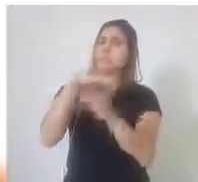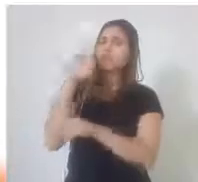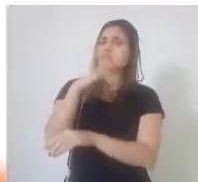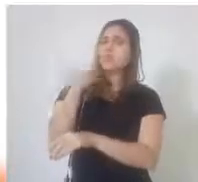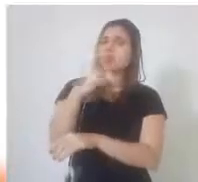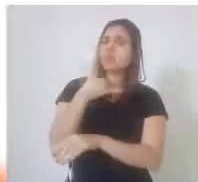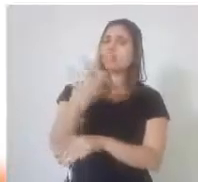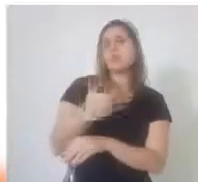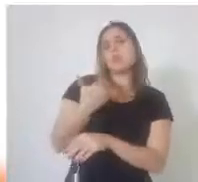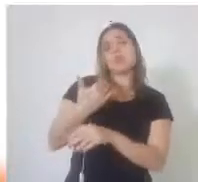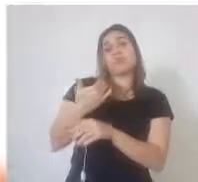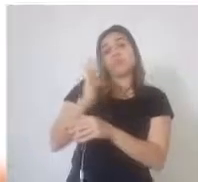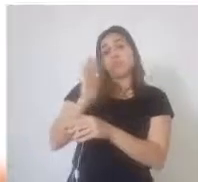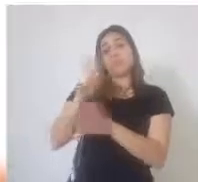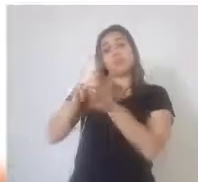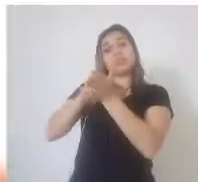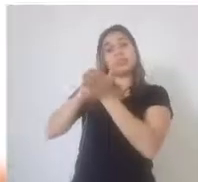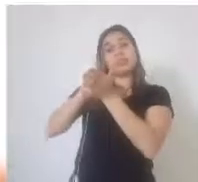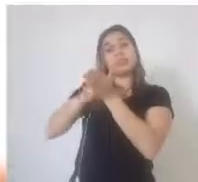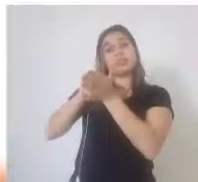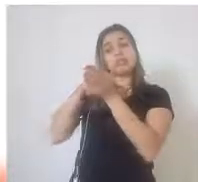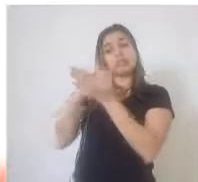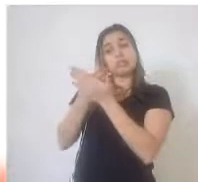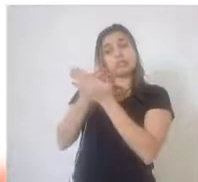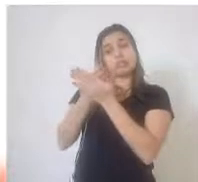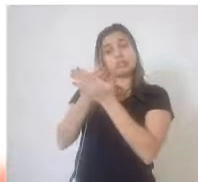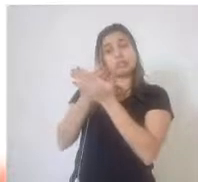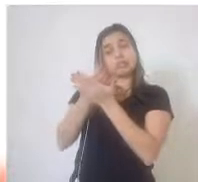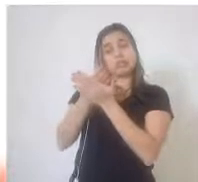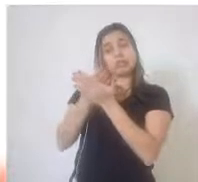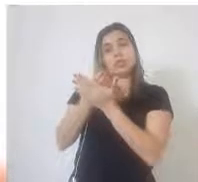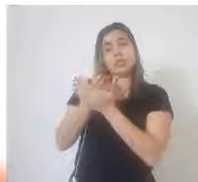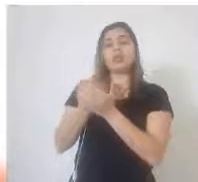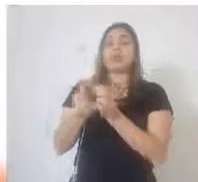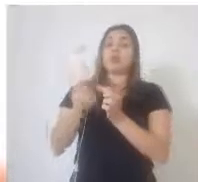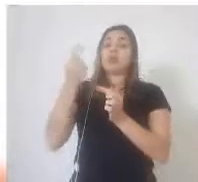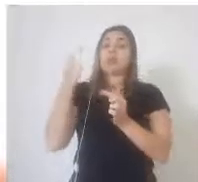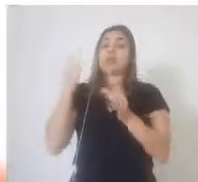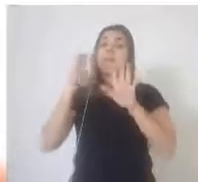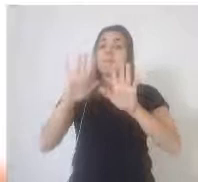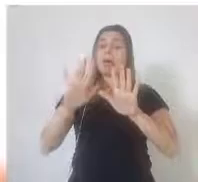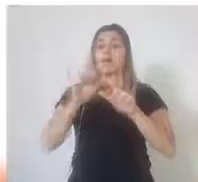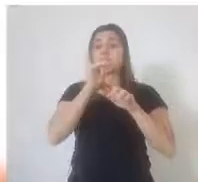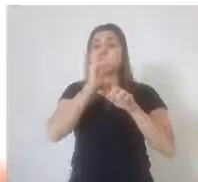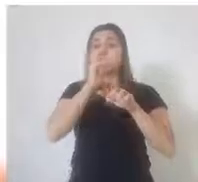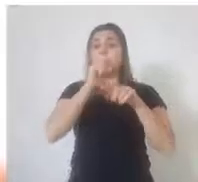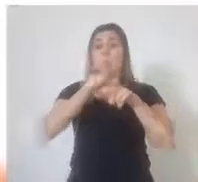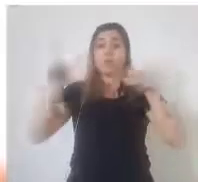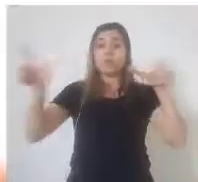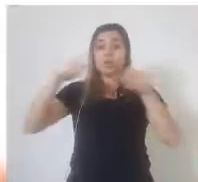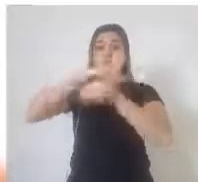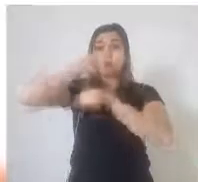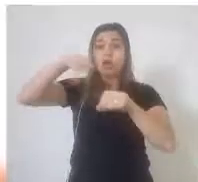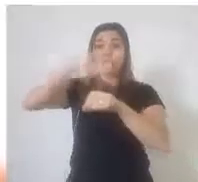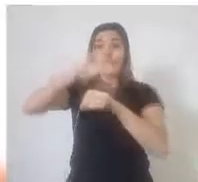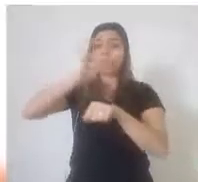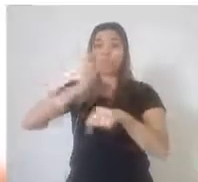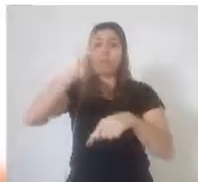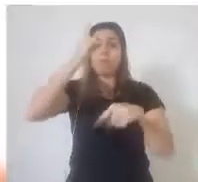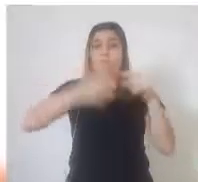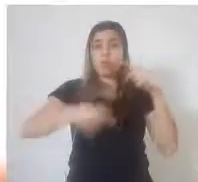sendo observado aí nas últimas décadas. Tanto é que o seu uso foi proibido em muitos